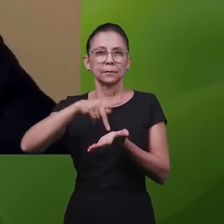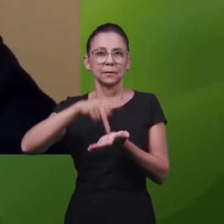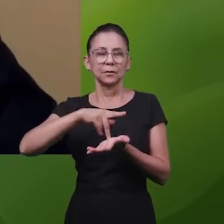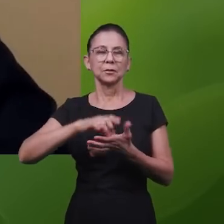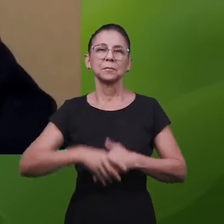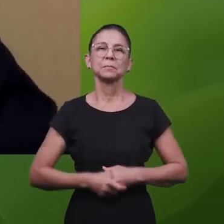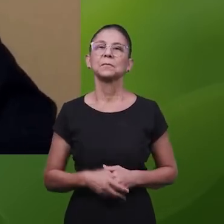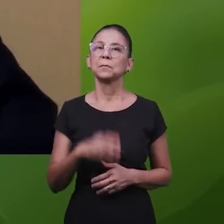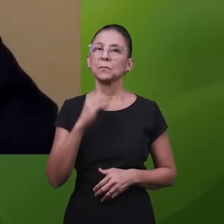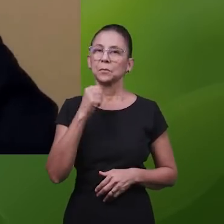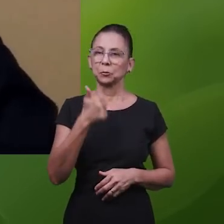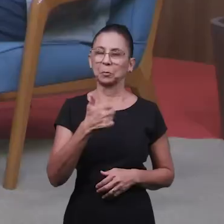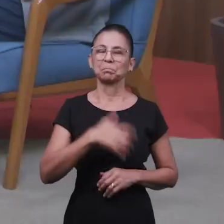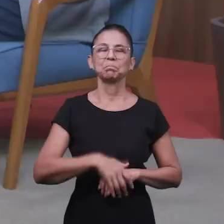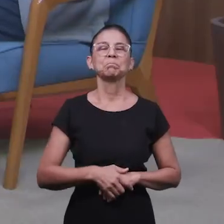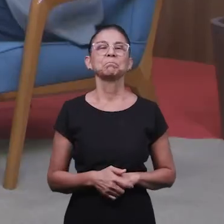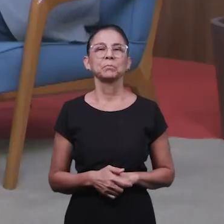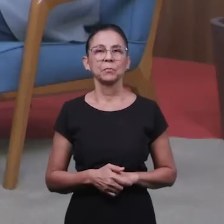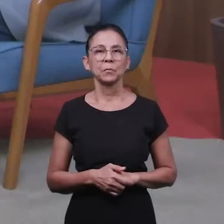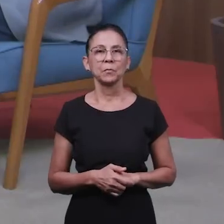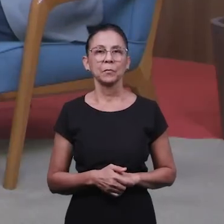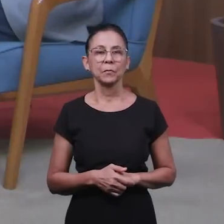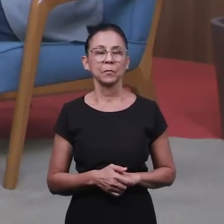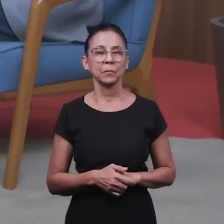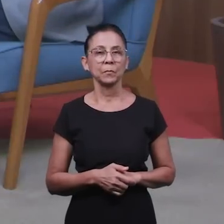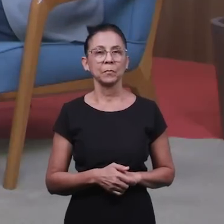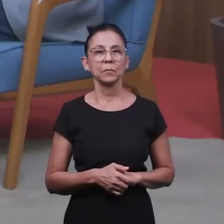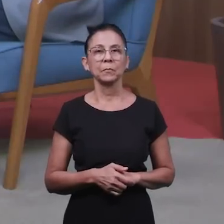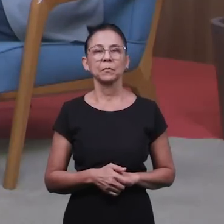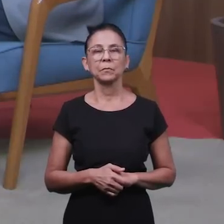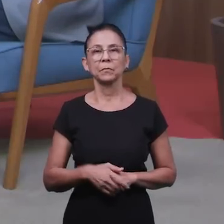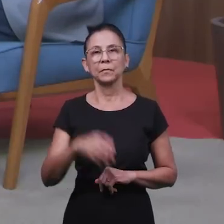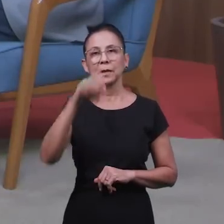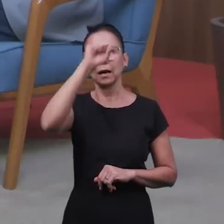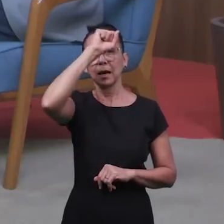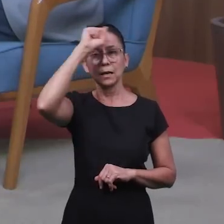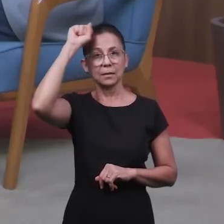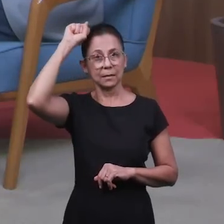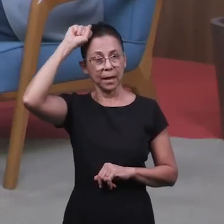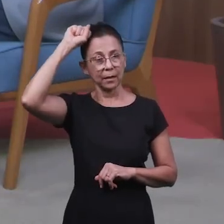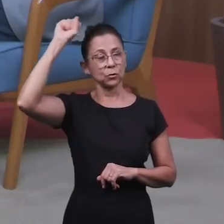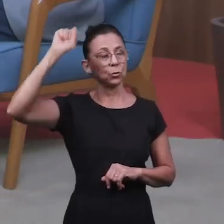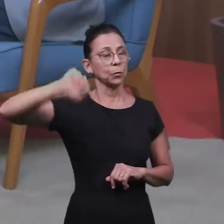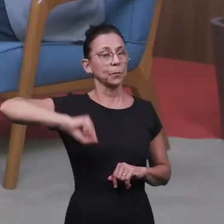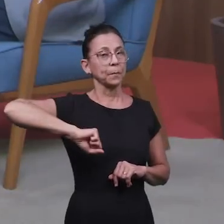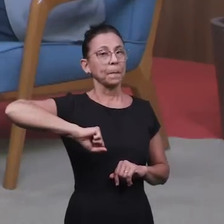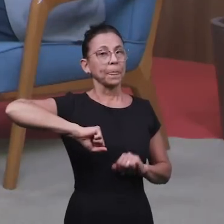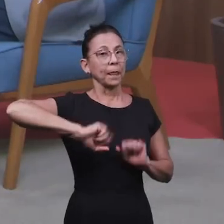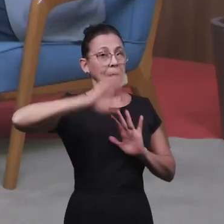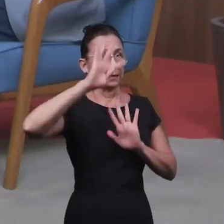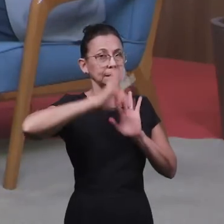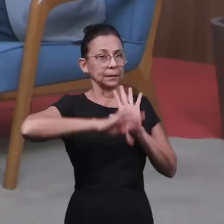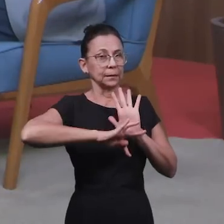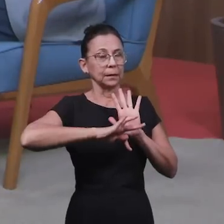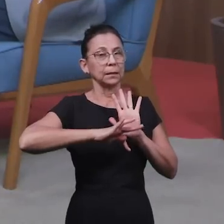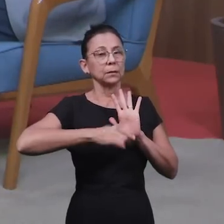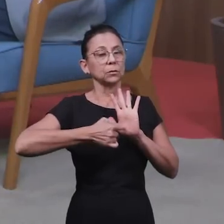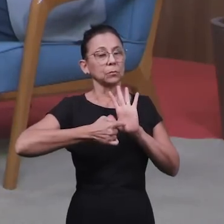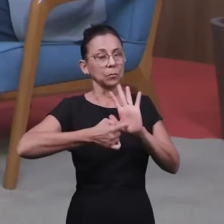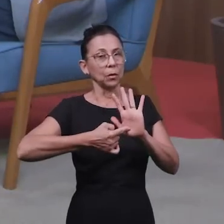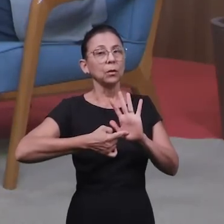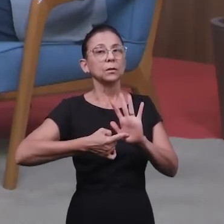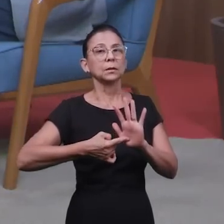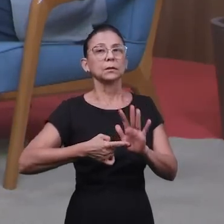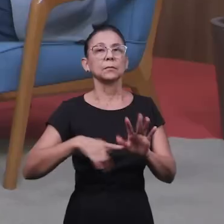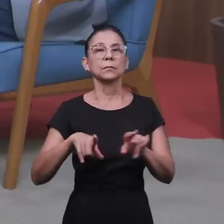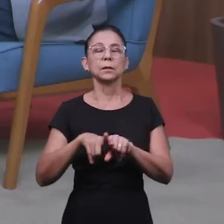verdade. Muito bom. Esse texto, inclusive, Sérgio, essa expressão do Senhor Jesus ali para